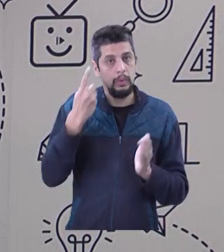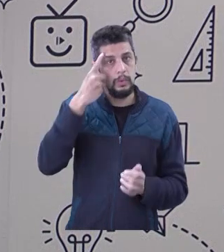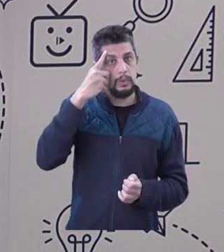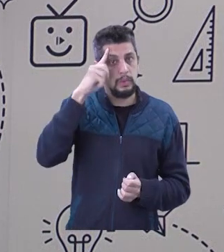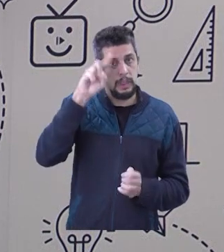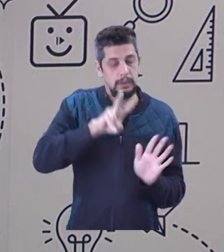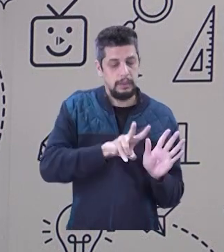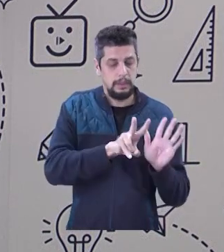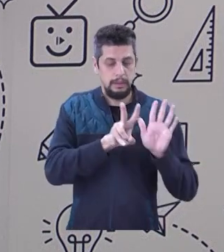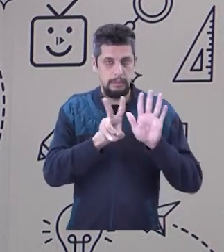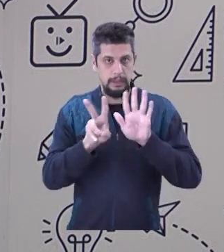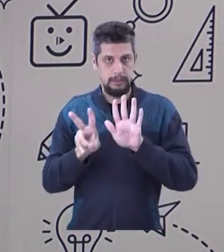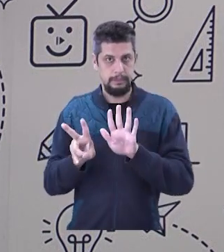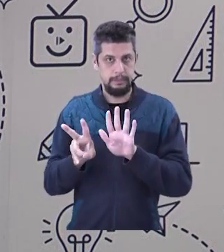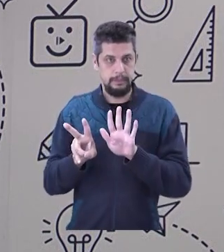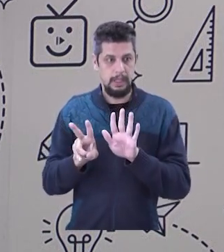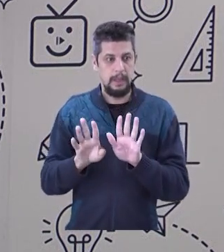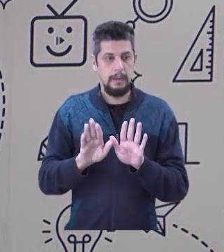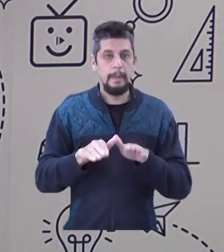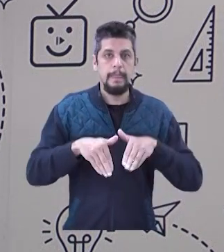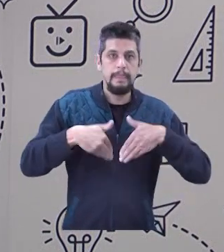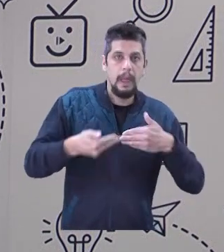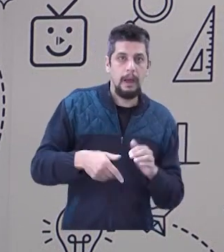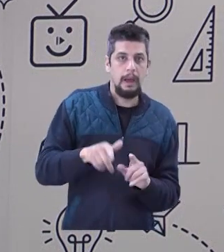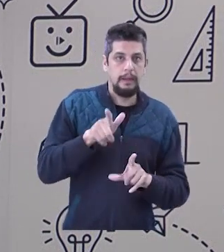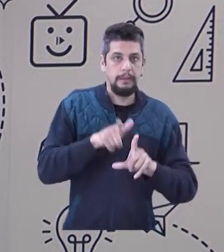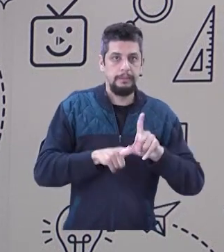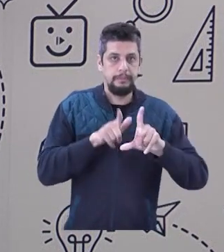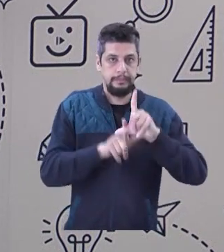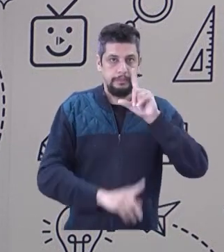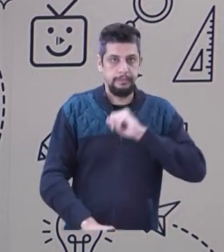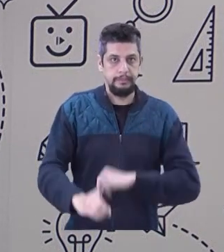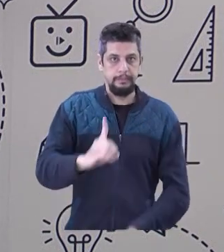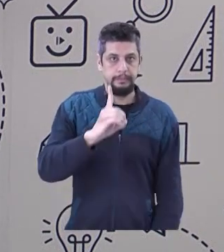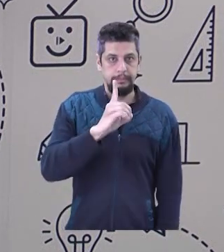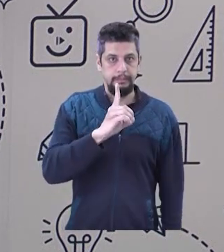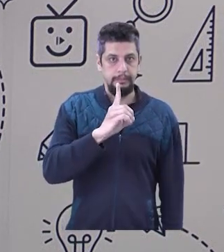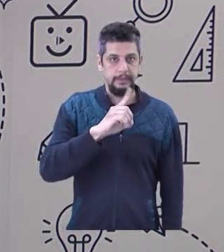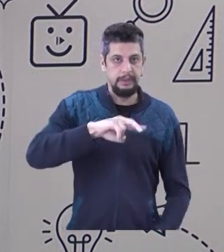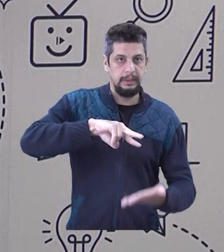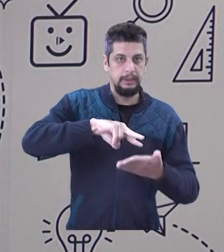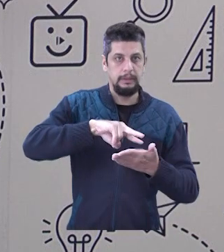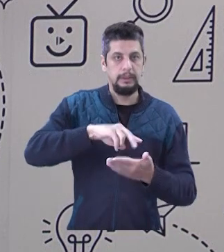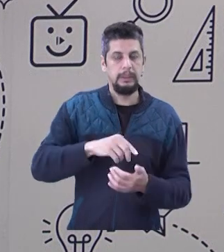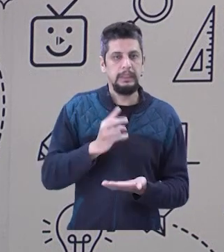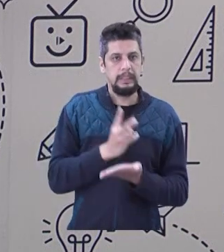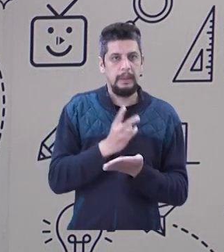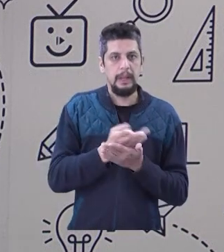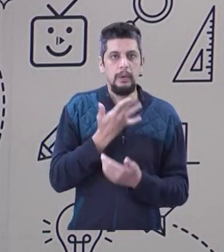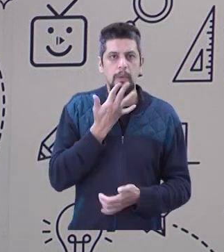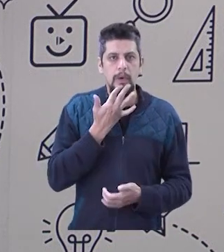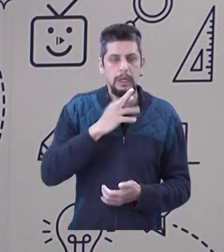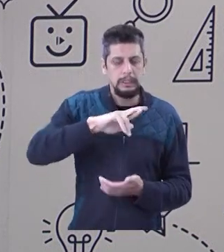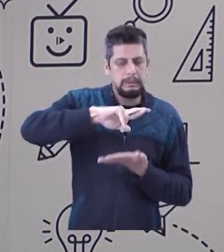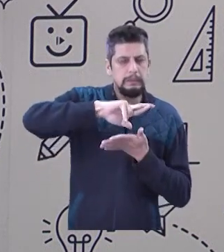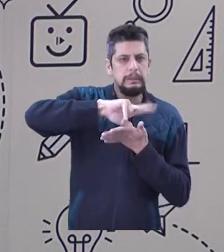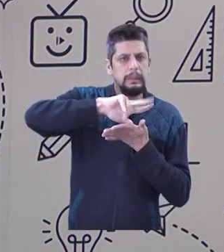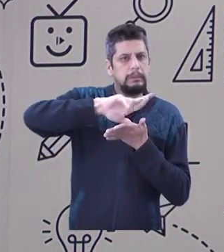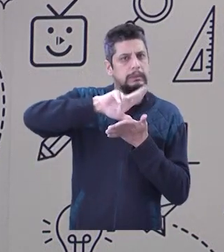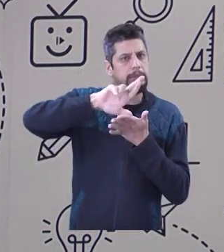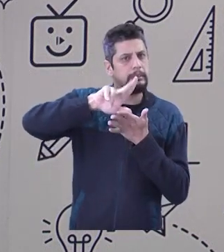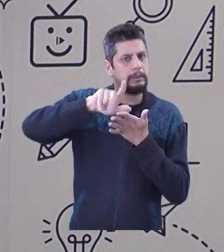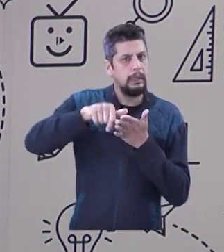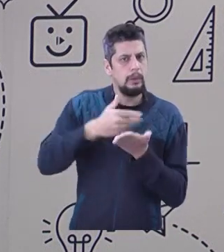a gente vai colocar os dias da semana. Uhum. Então, a letra D... Sempre com uma cor diferente? Uma cor diferente,